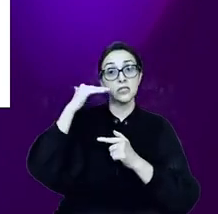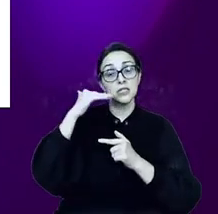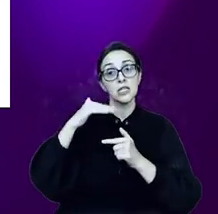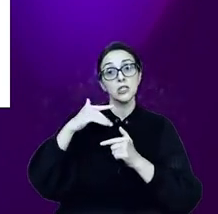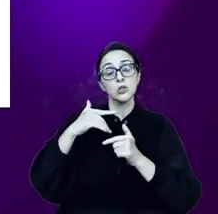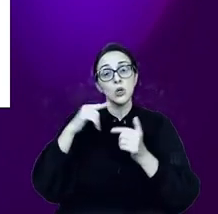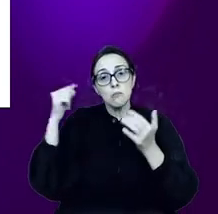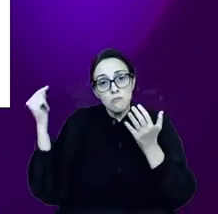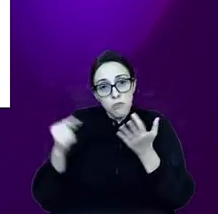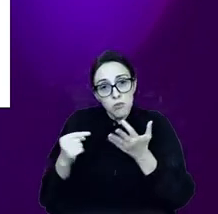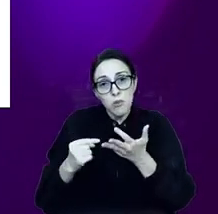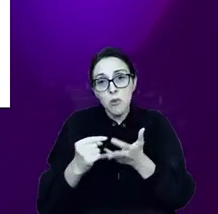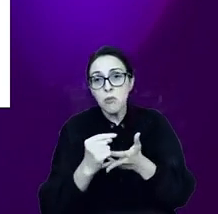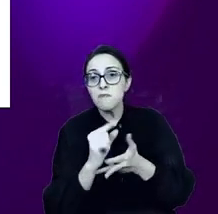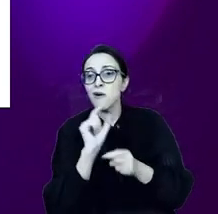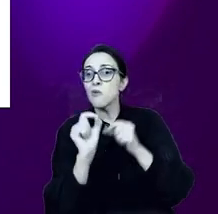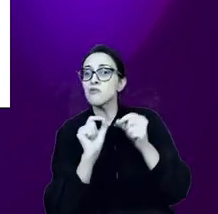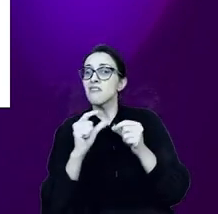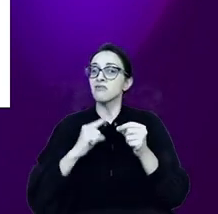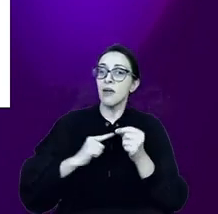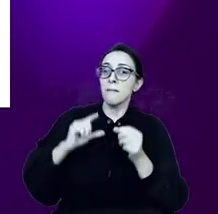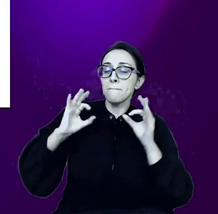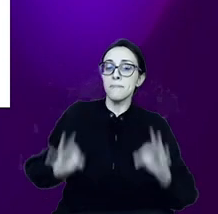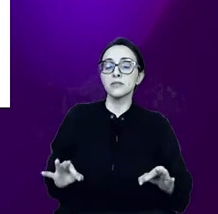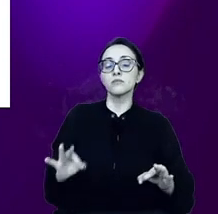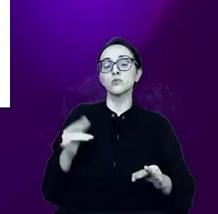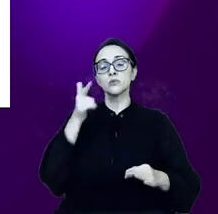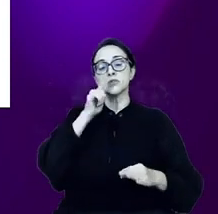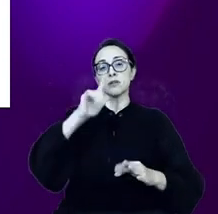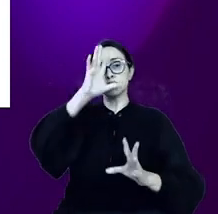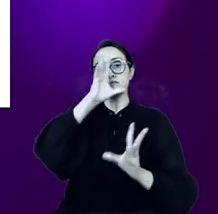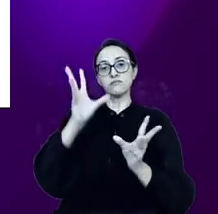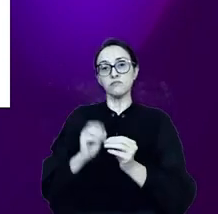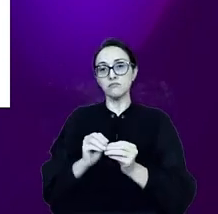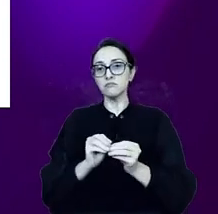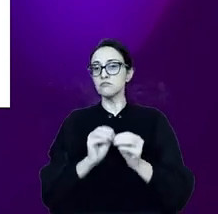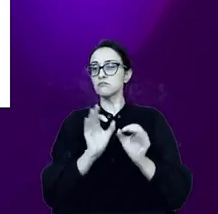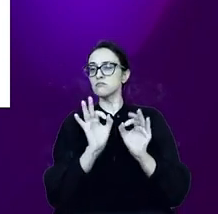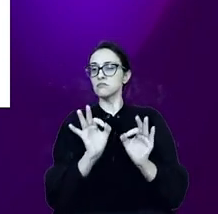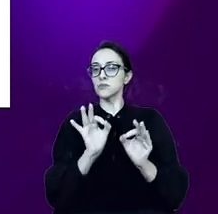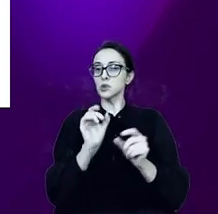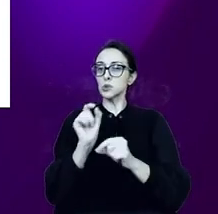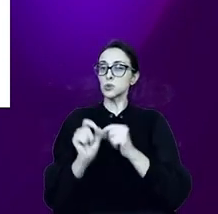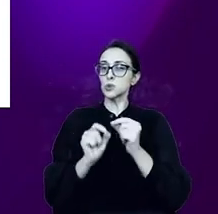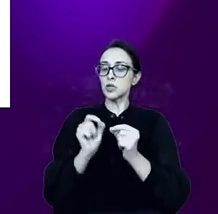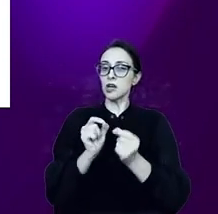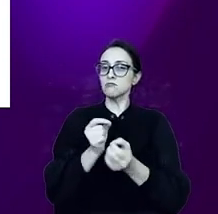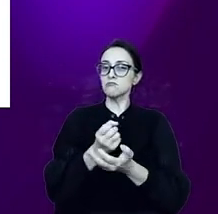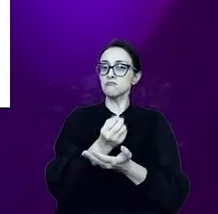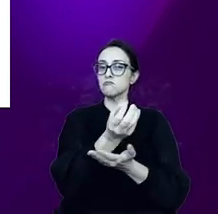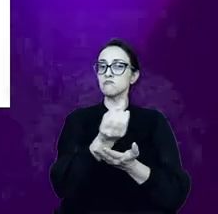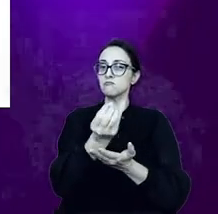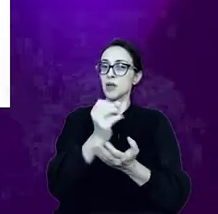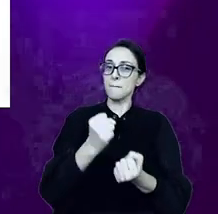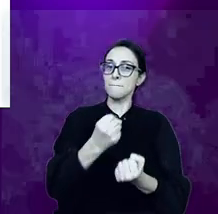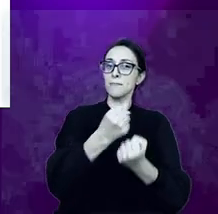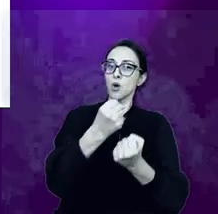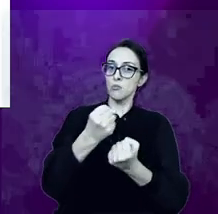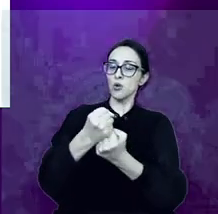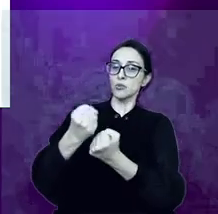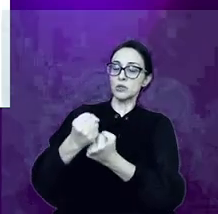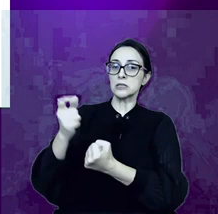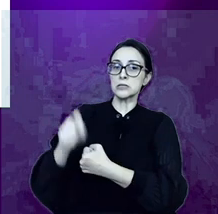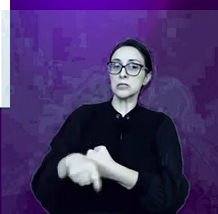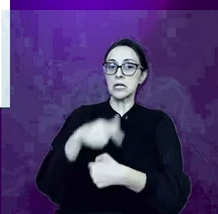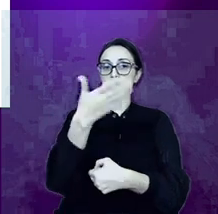modelos prognósticos é algo essencial para a gente poder definir racionalmente a distribuição de suporte que esse paciente